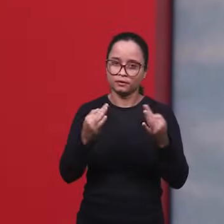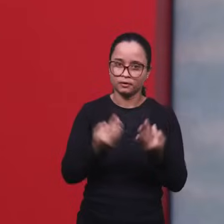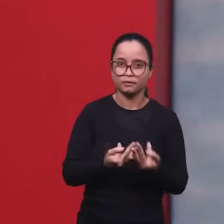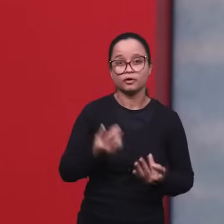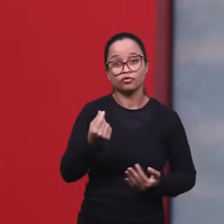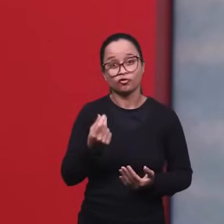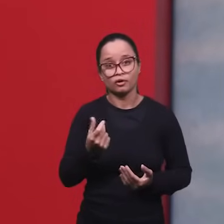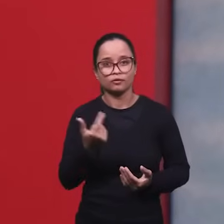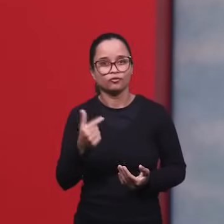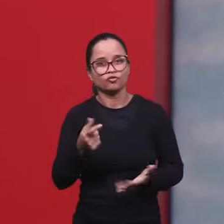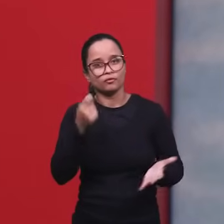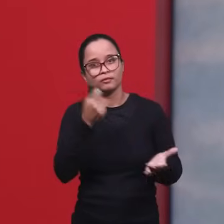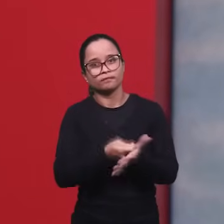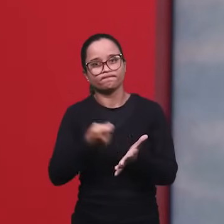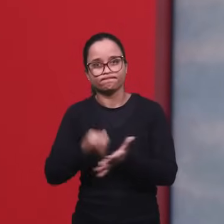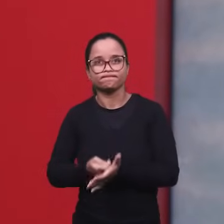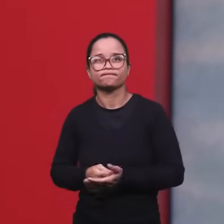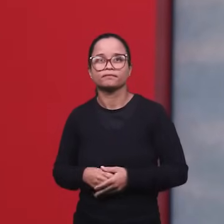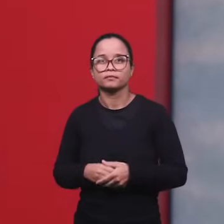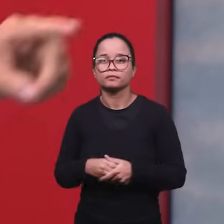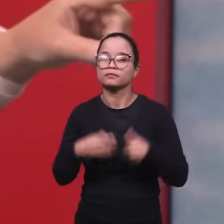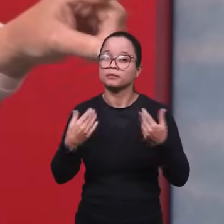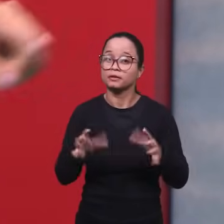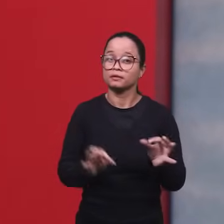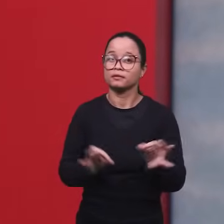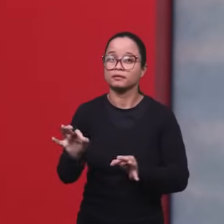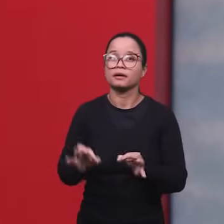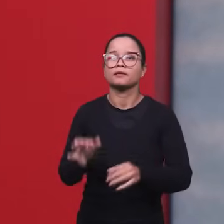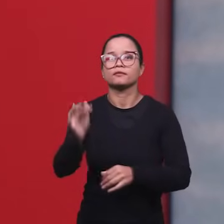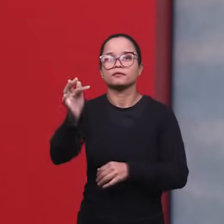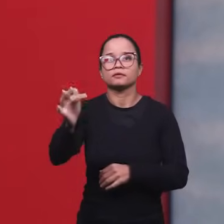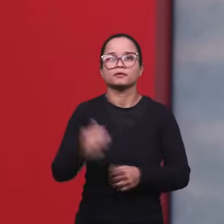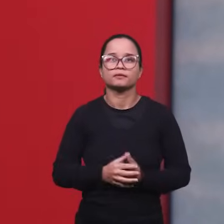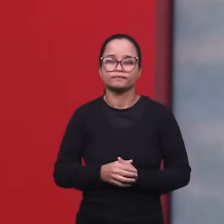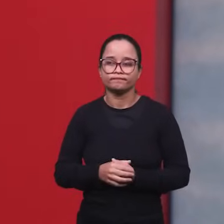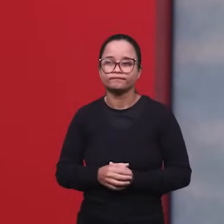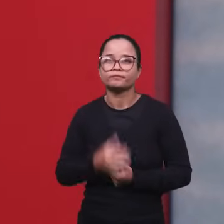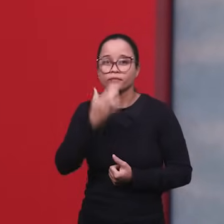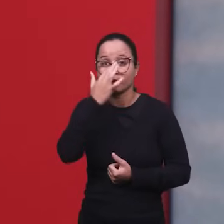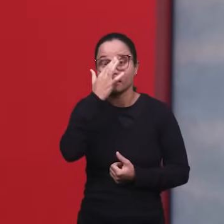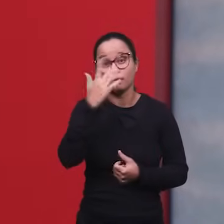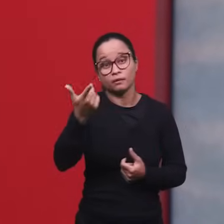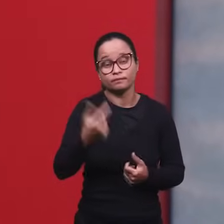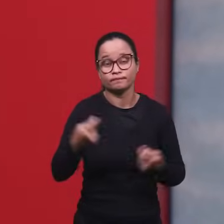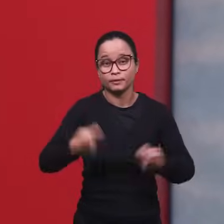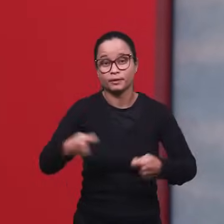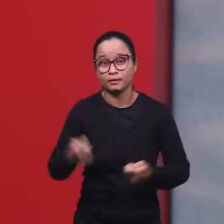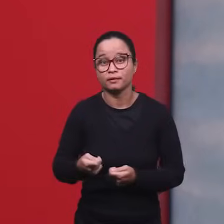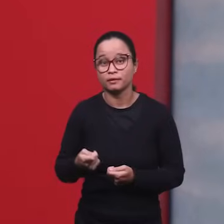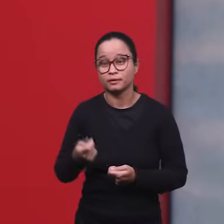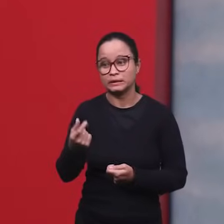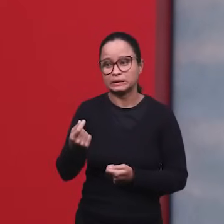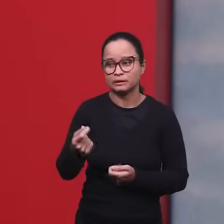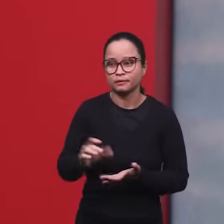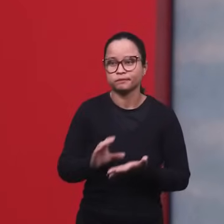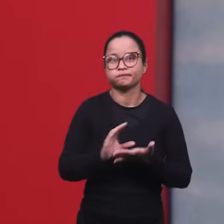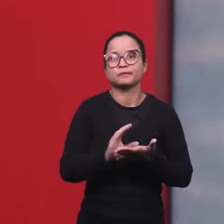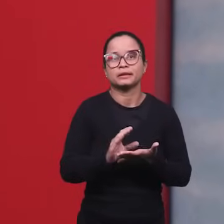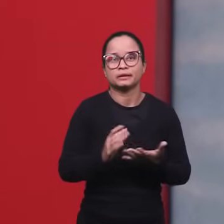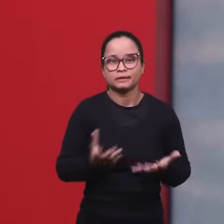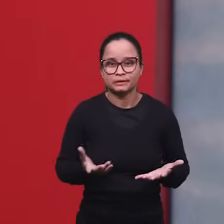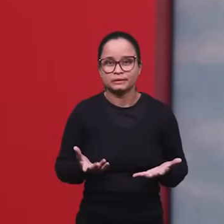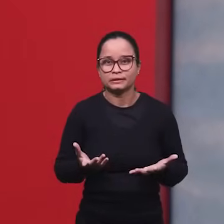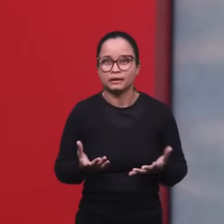não sobrava dinheiro ali para contribuir, a pessoa não se planejou para aquilo. E aí, quando chega lá na frente, depende de benefício assistencial. Então eu sempre penso que